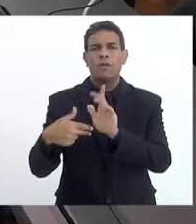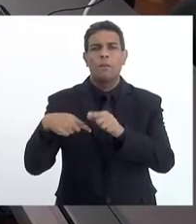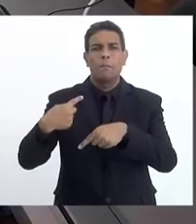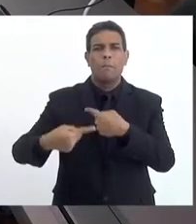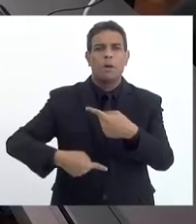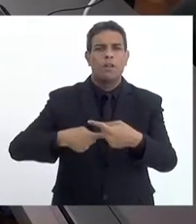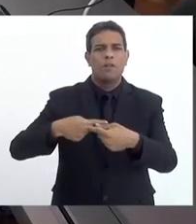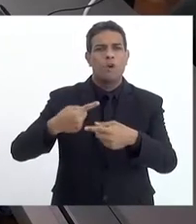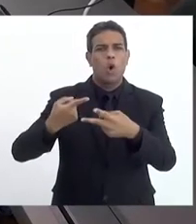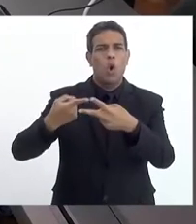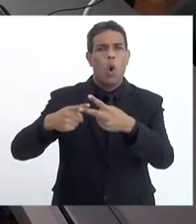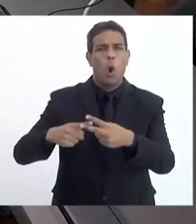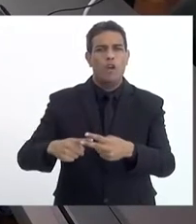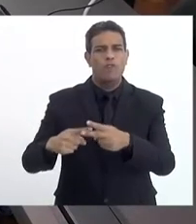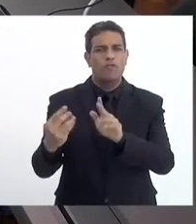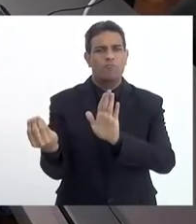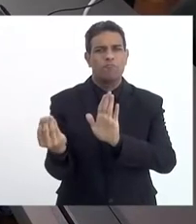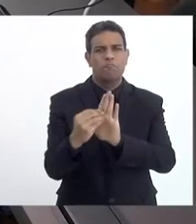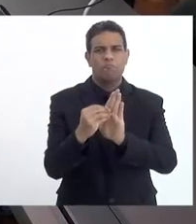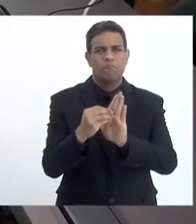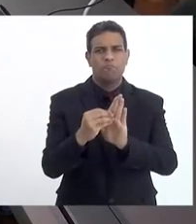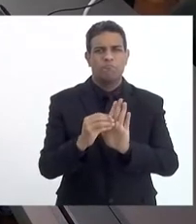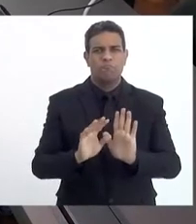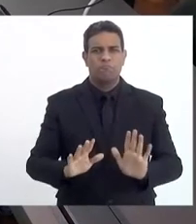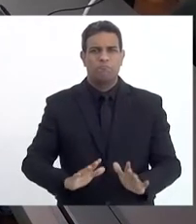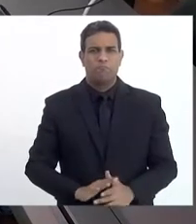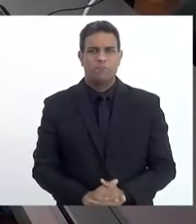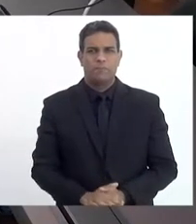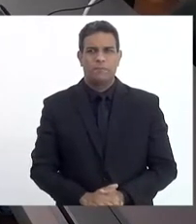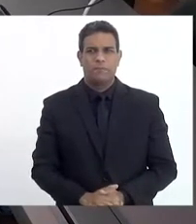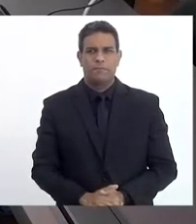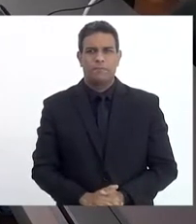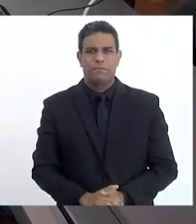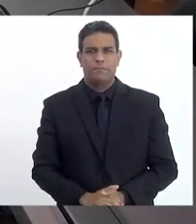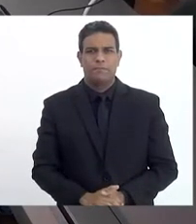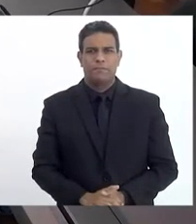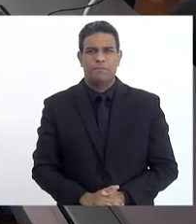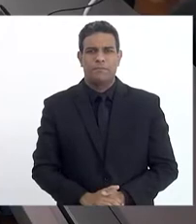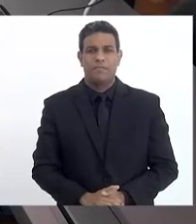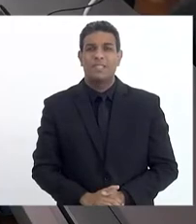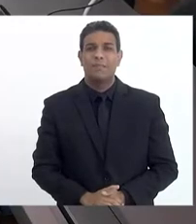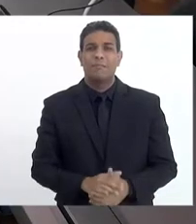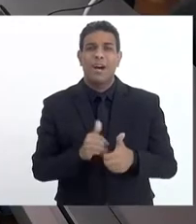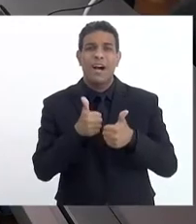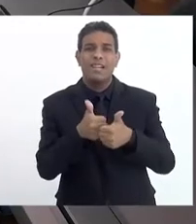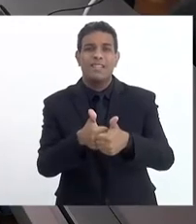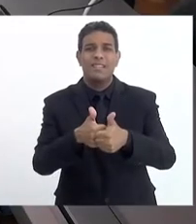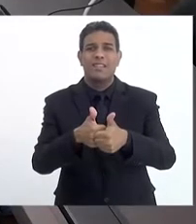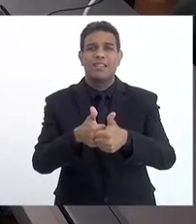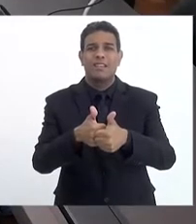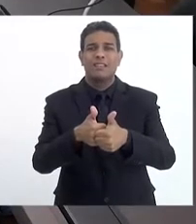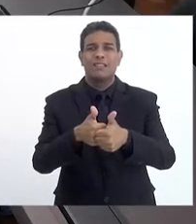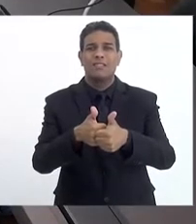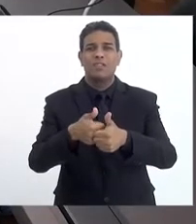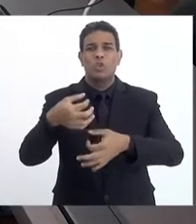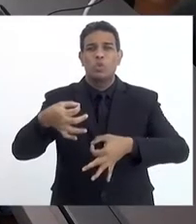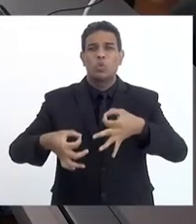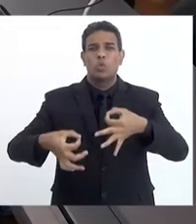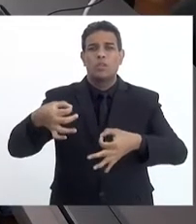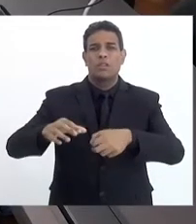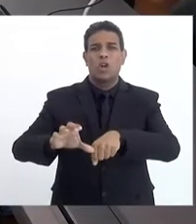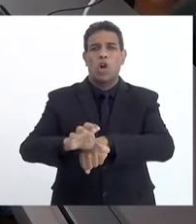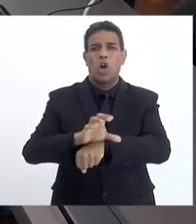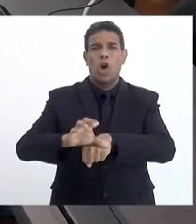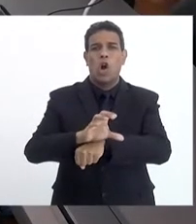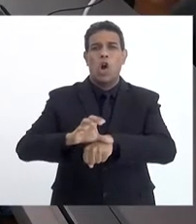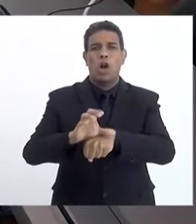corrijo. Ok. Então, apenas pela juridicidade, não tem necessidade dessa emenda.